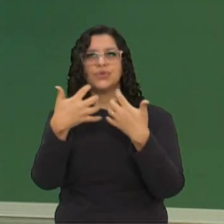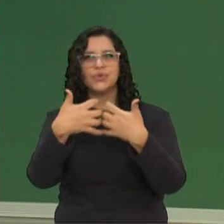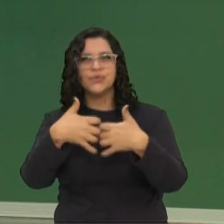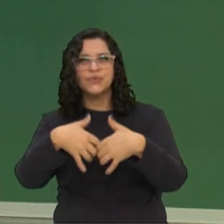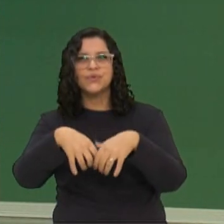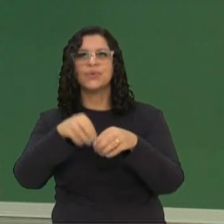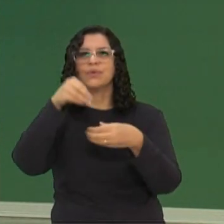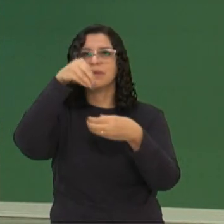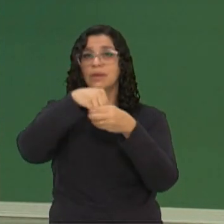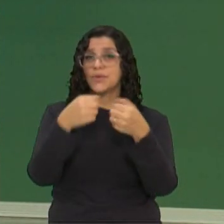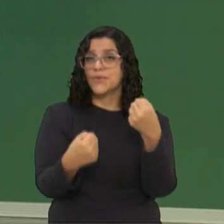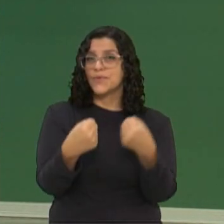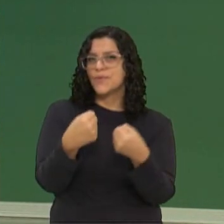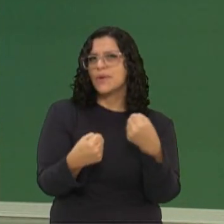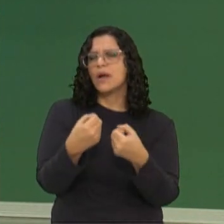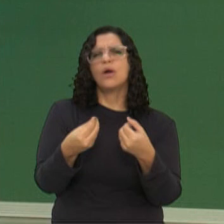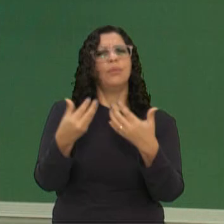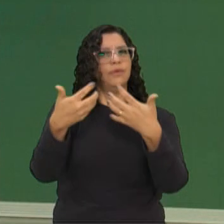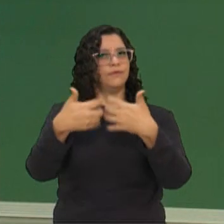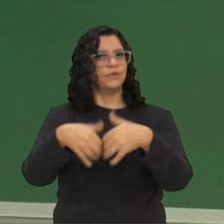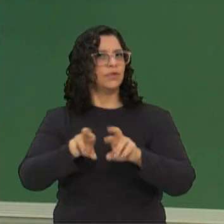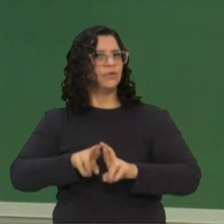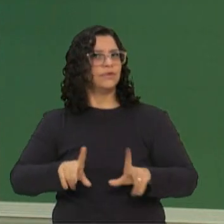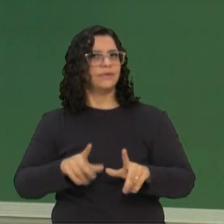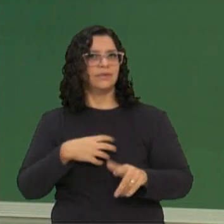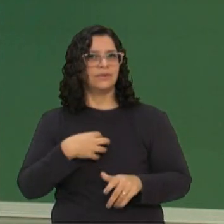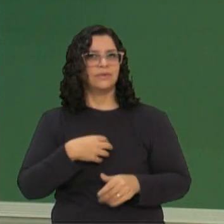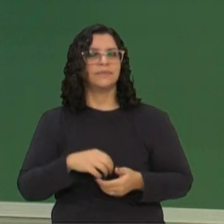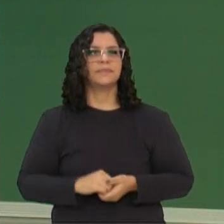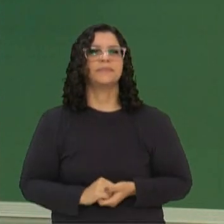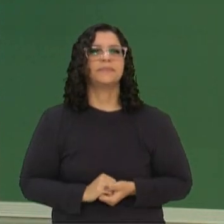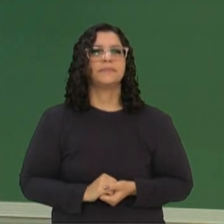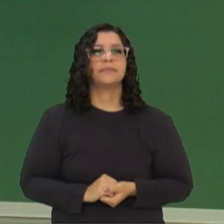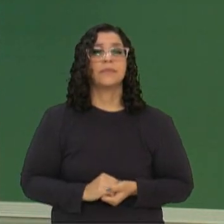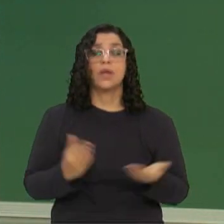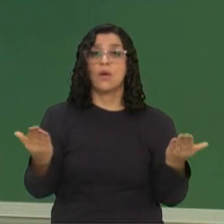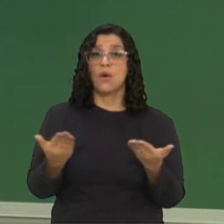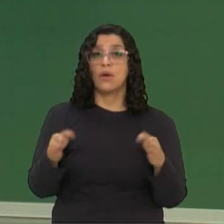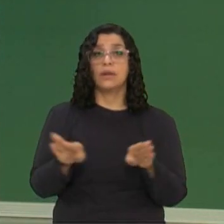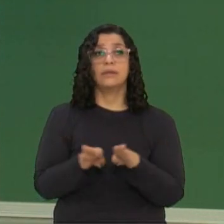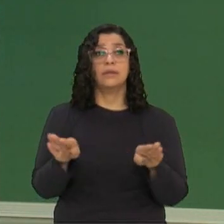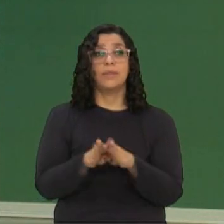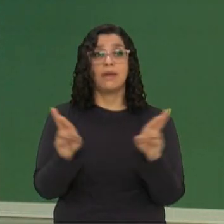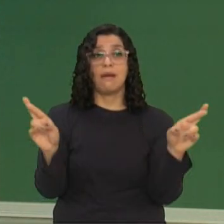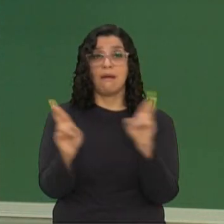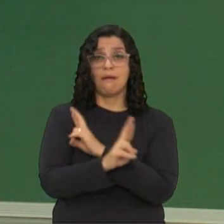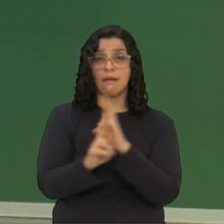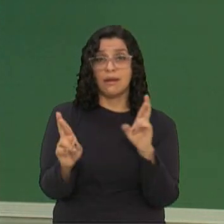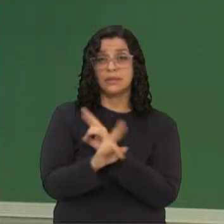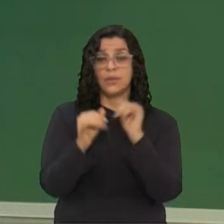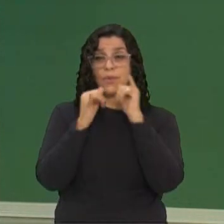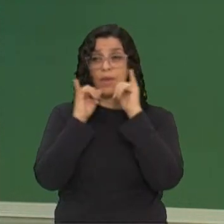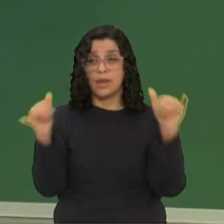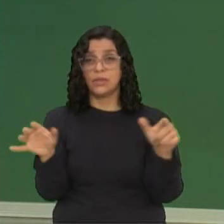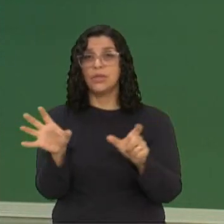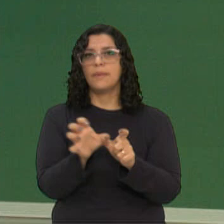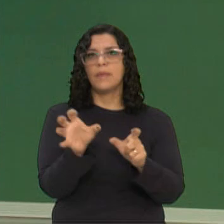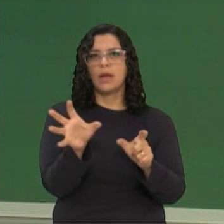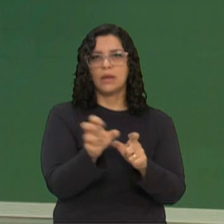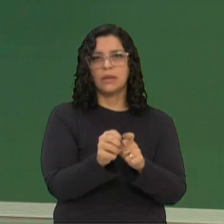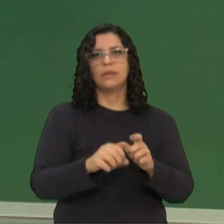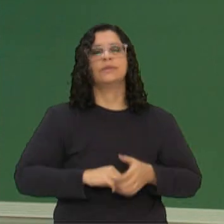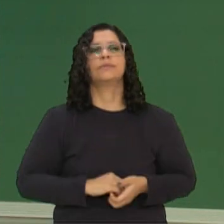né, da utilidade dos carros ali. Então, aqui a relação entre a corrente elétrica